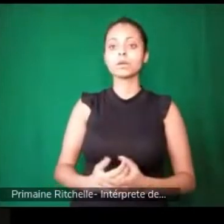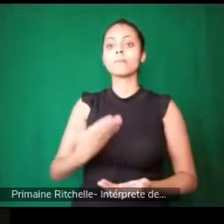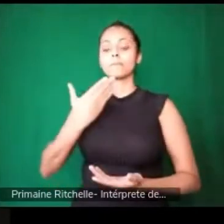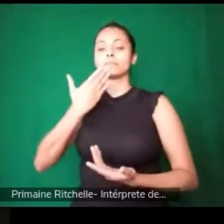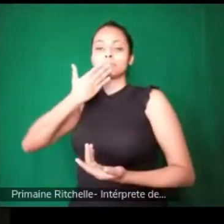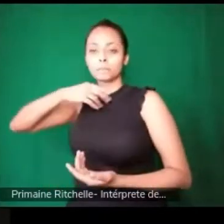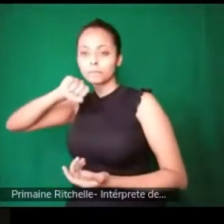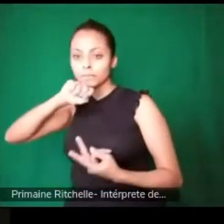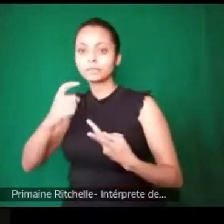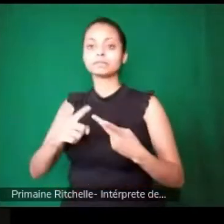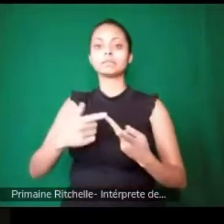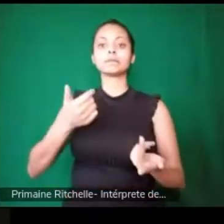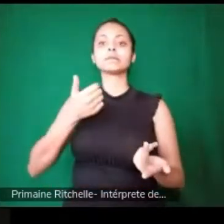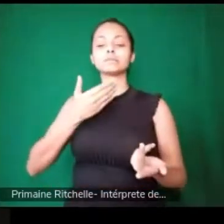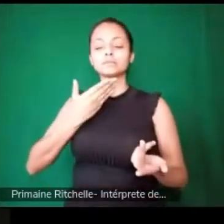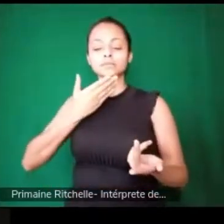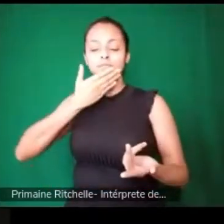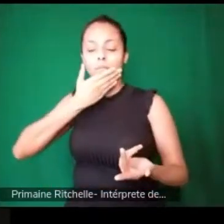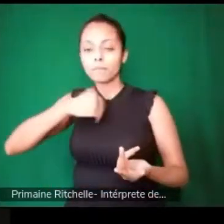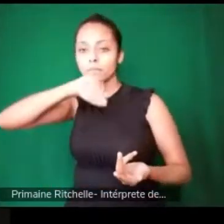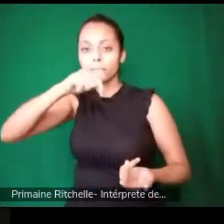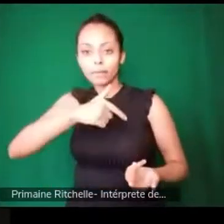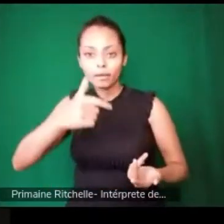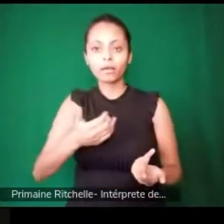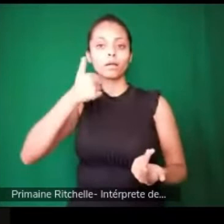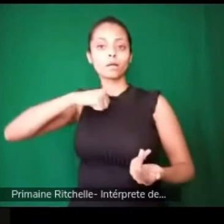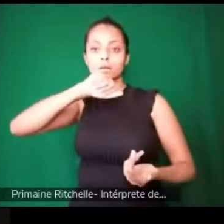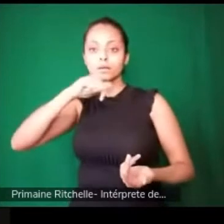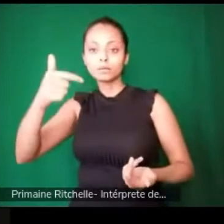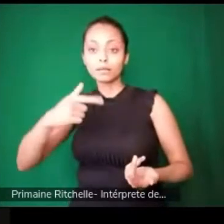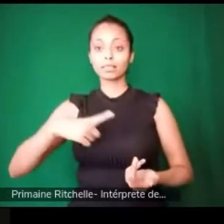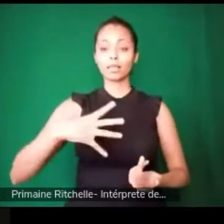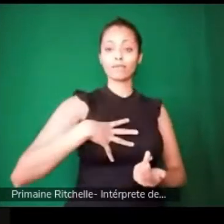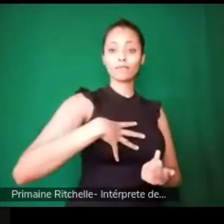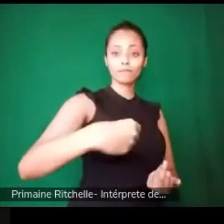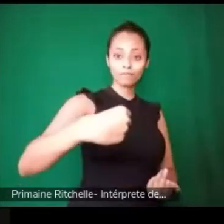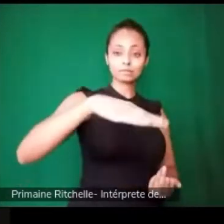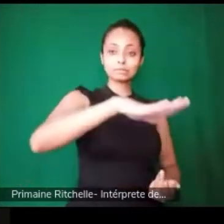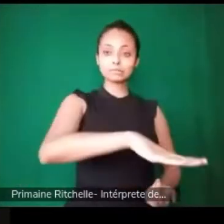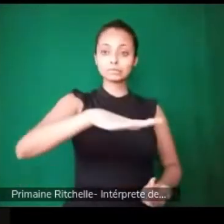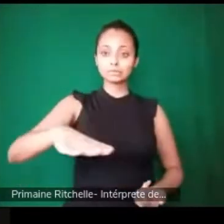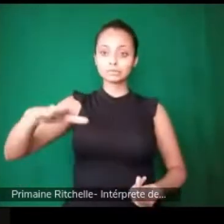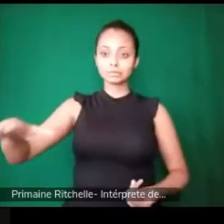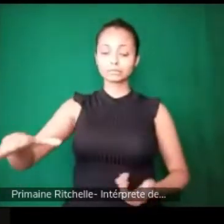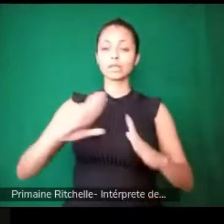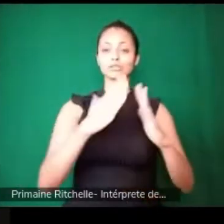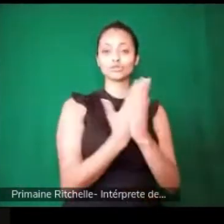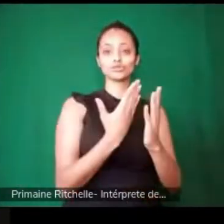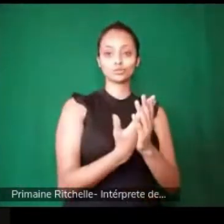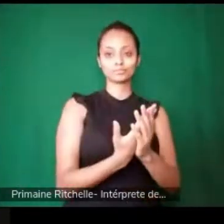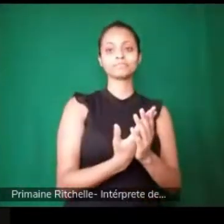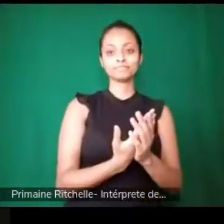madrastas que possuam filhos ou responsáveis que tenham a guarda de menores em idade escolar ou inferior, nos locais onde ainda